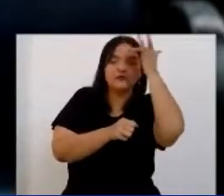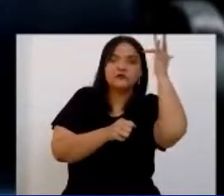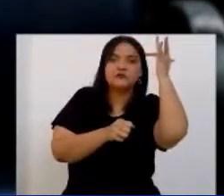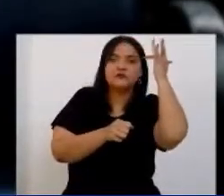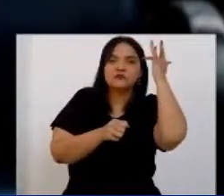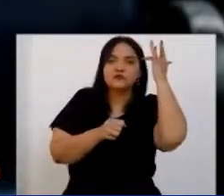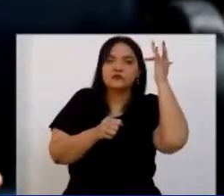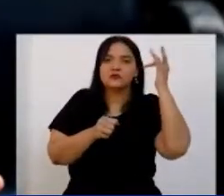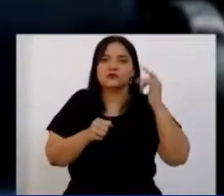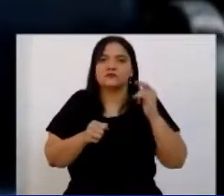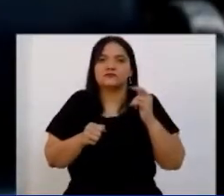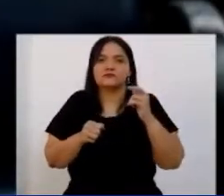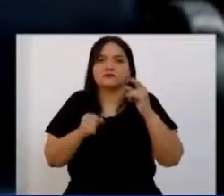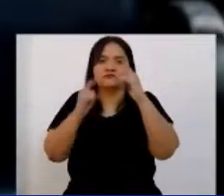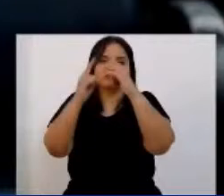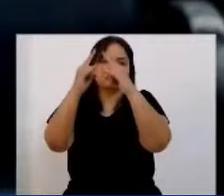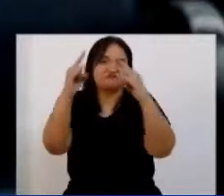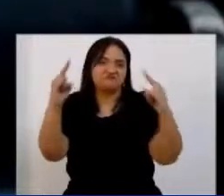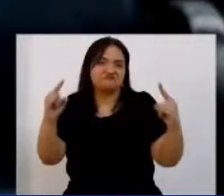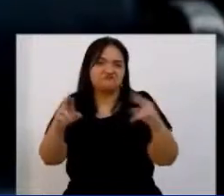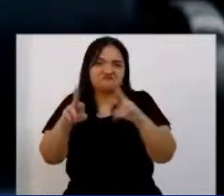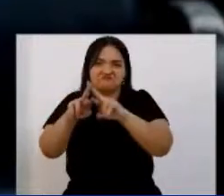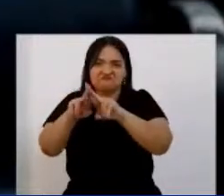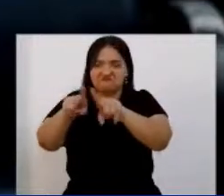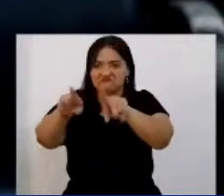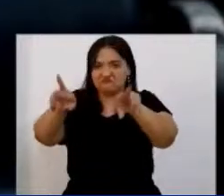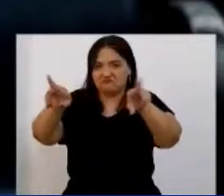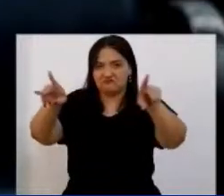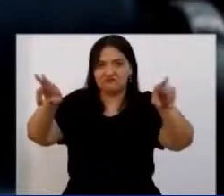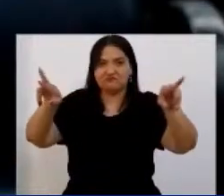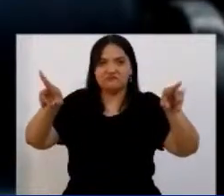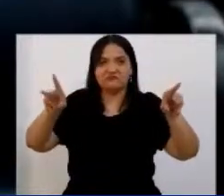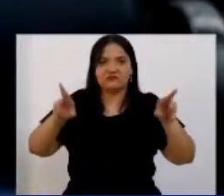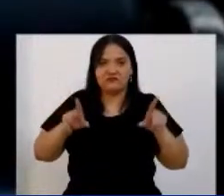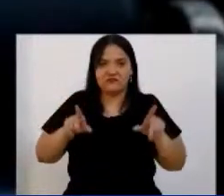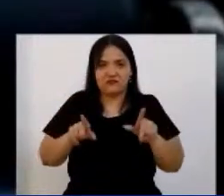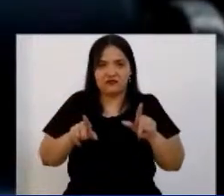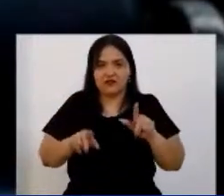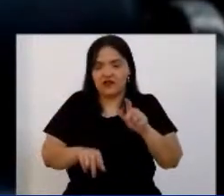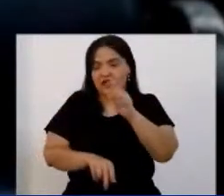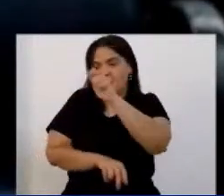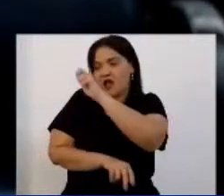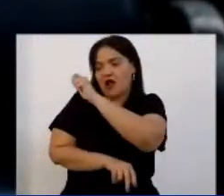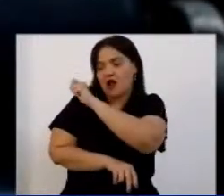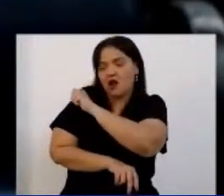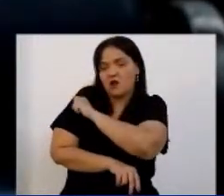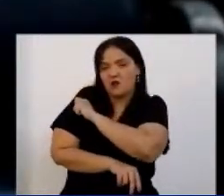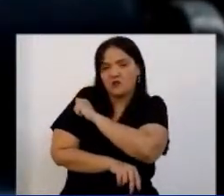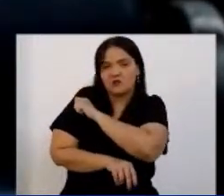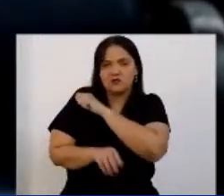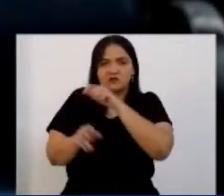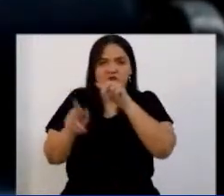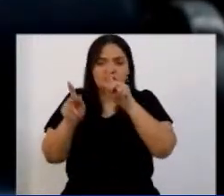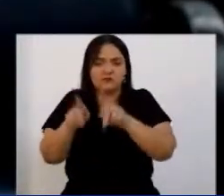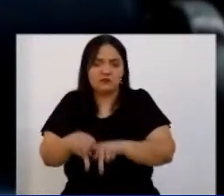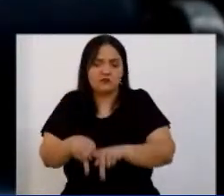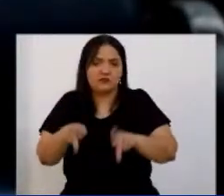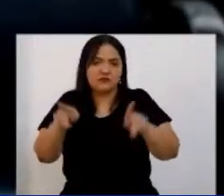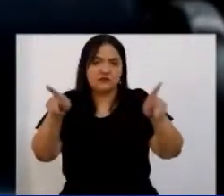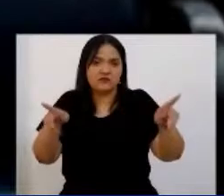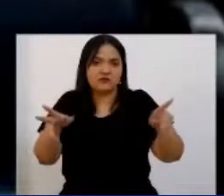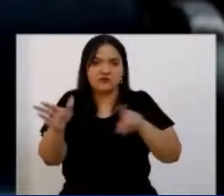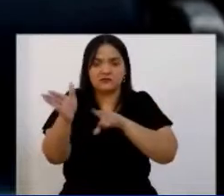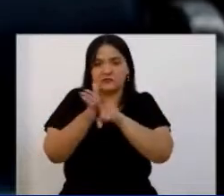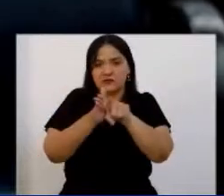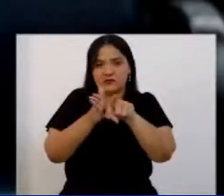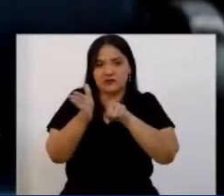mas também com outros alunos de outras universidades. Então, tanto dos alunos,